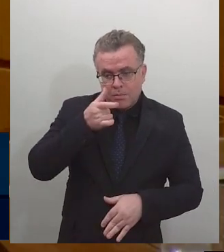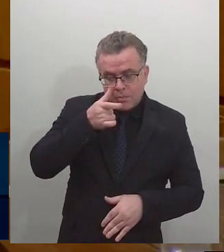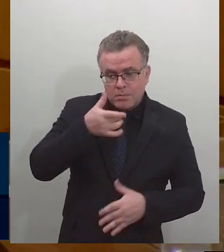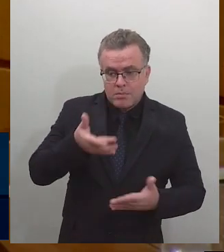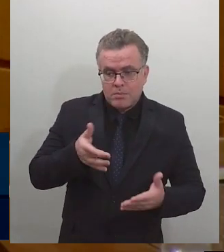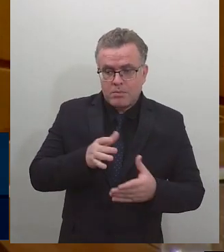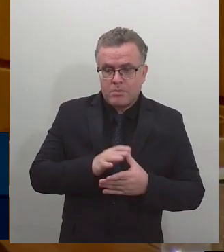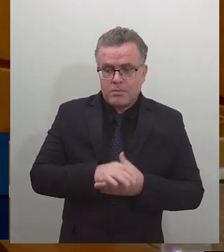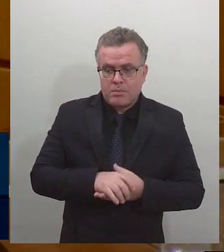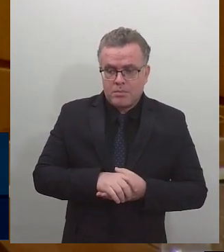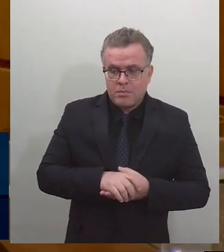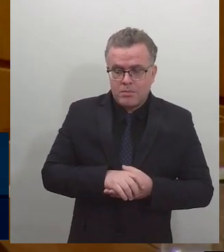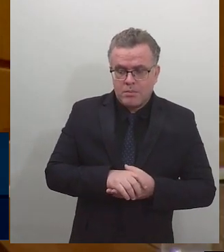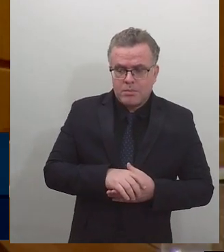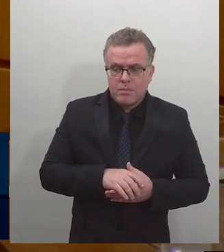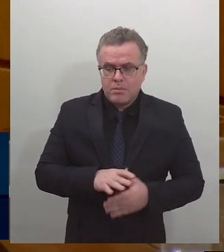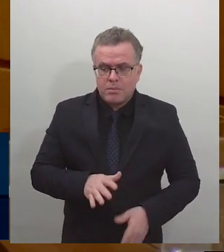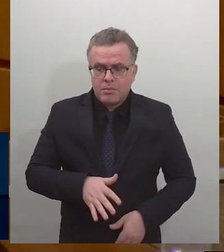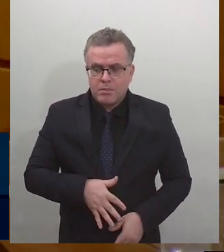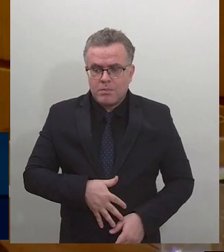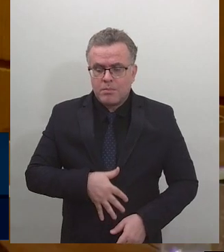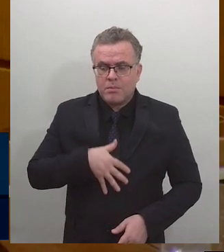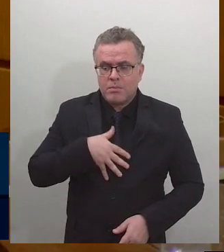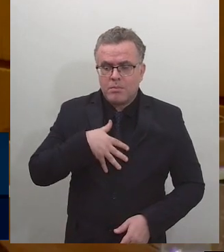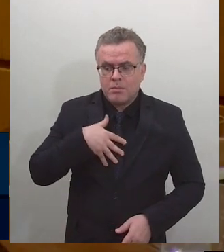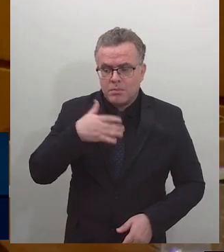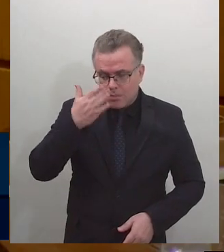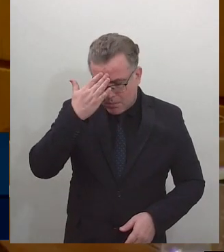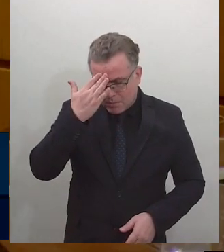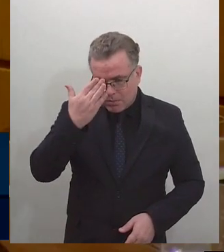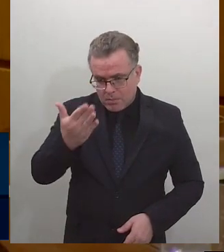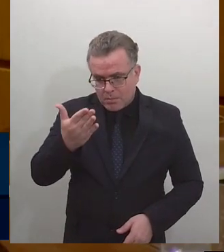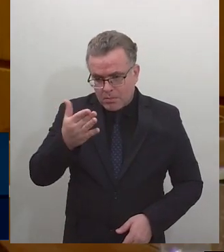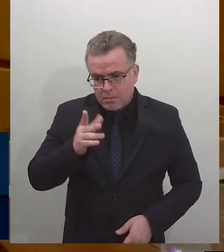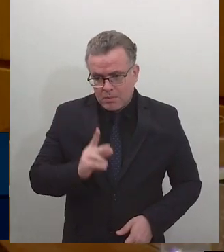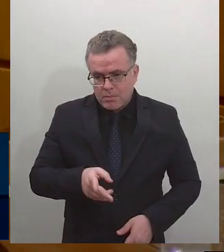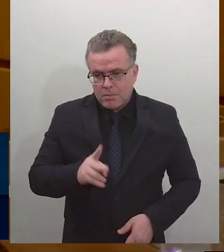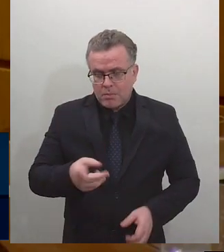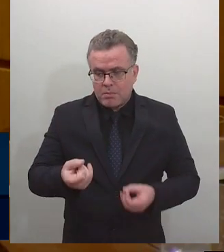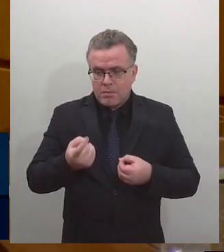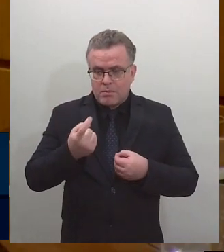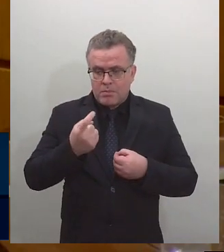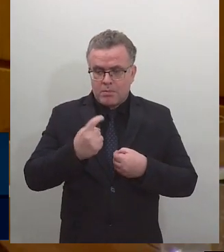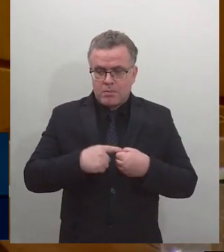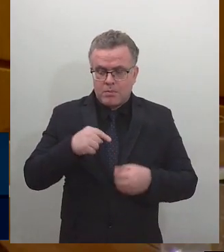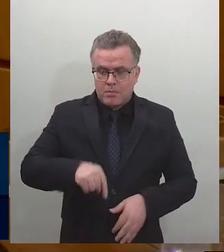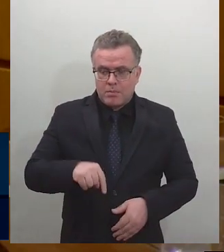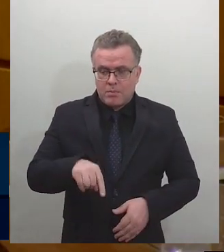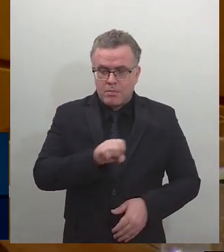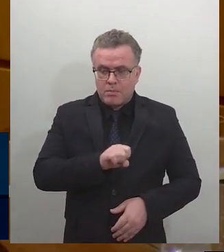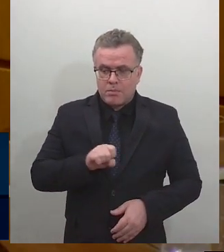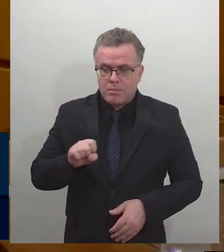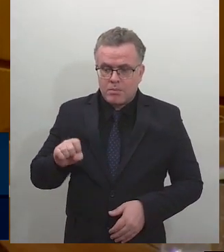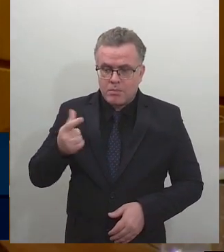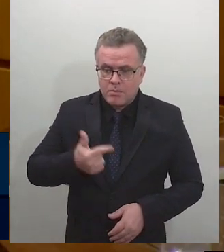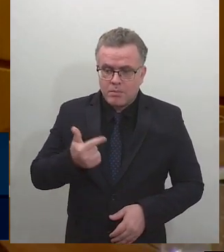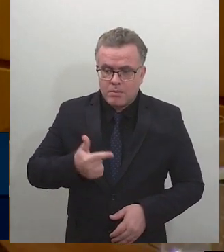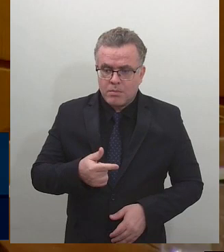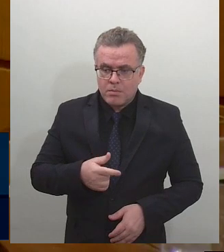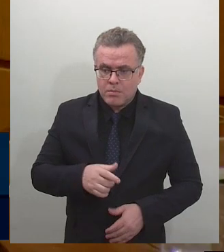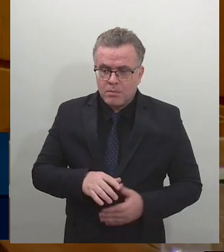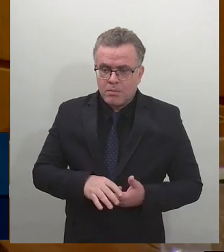e gratidão que retorno a esta casa. Nesses últimos meses, nosso